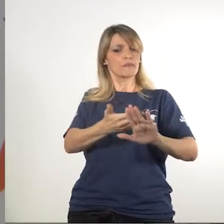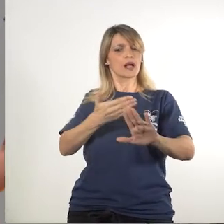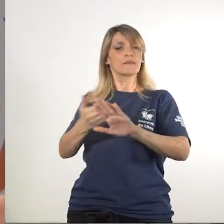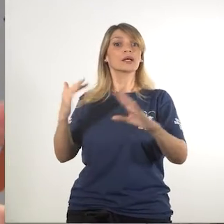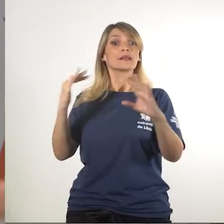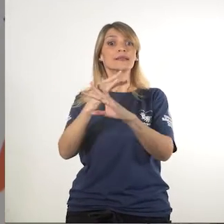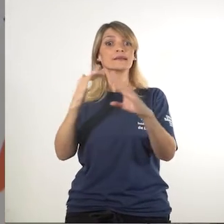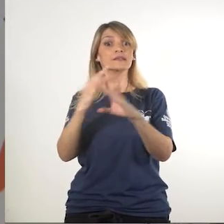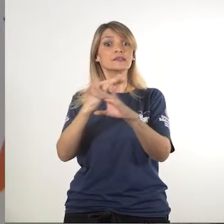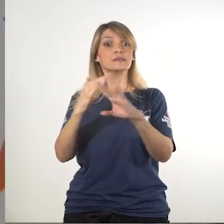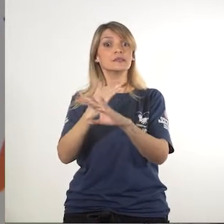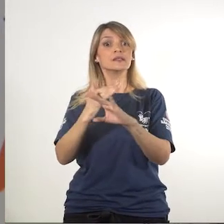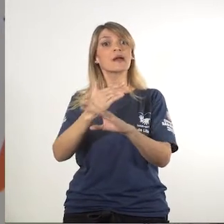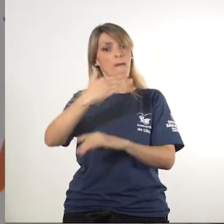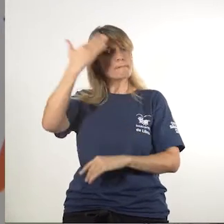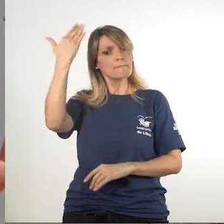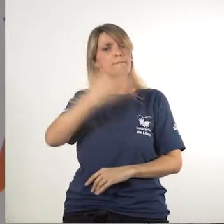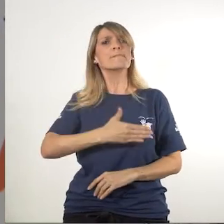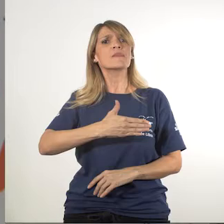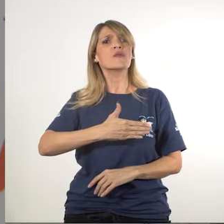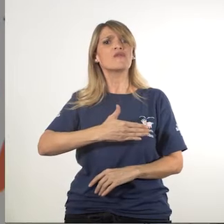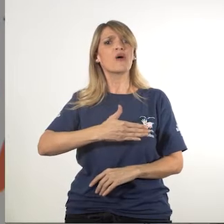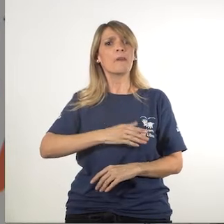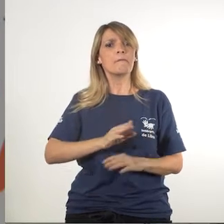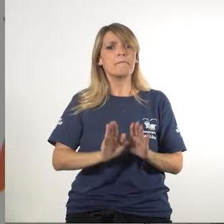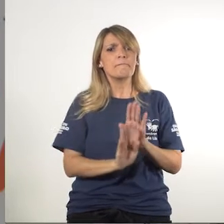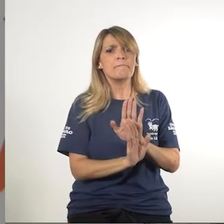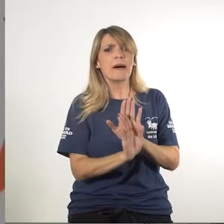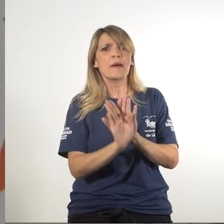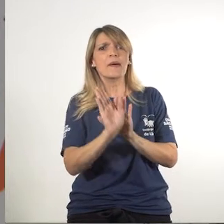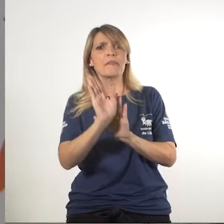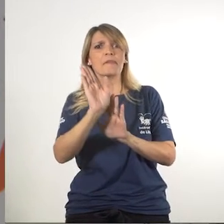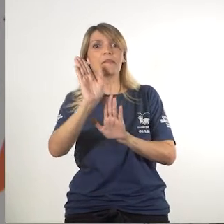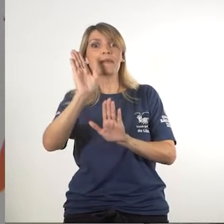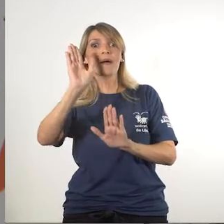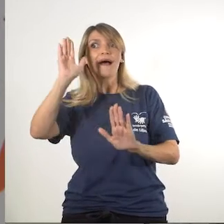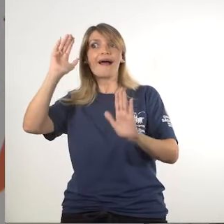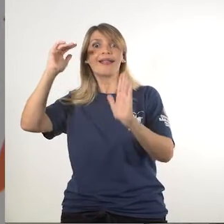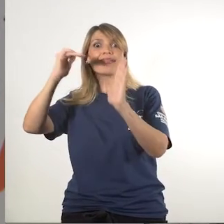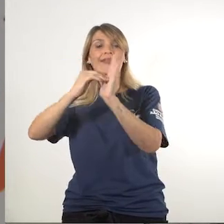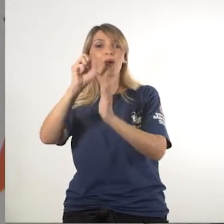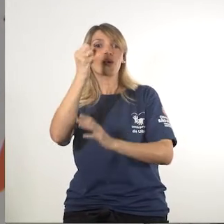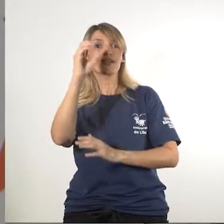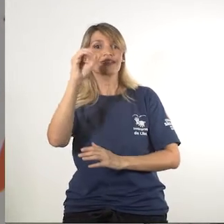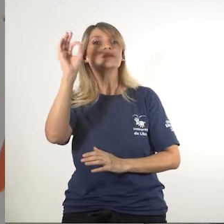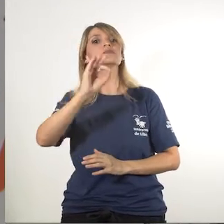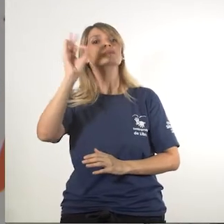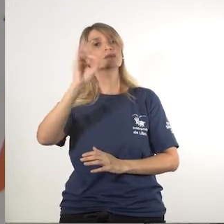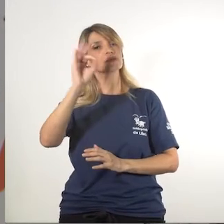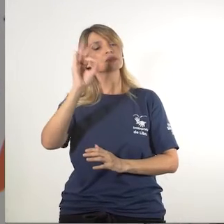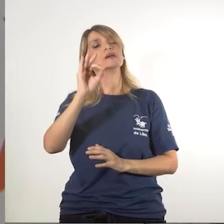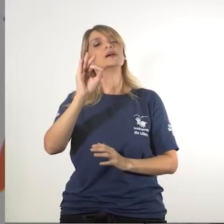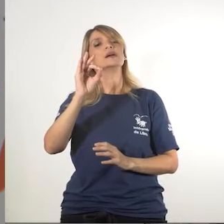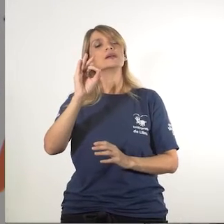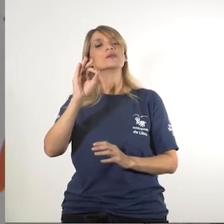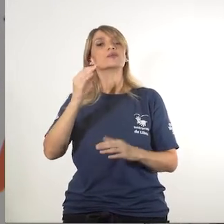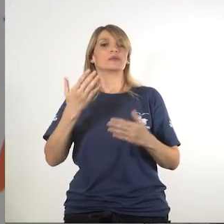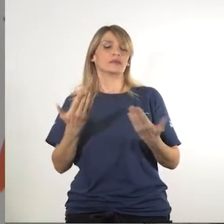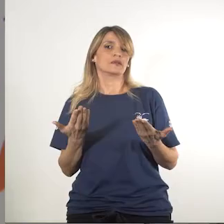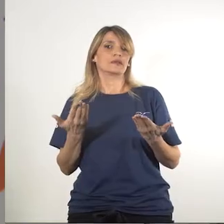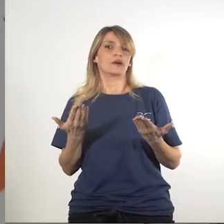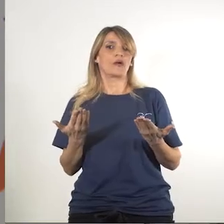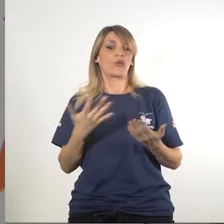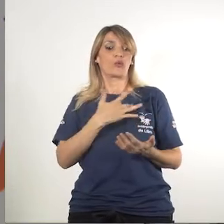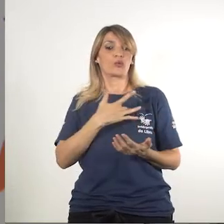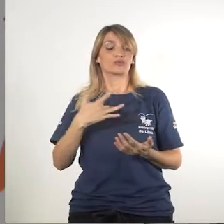cidade comprovadamente e objetivamente subiu muito, pode ajudar, então, na diminuição da pressão no sistema de